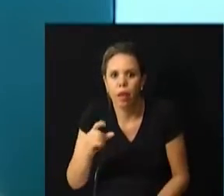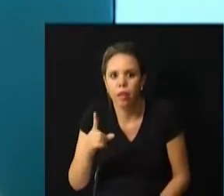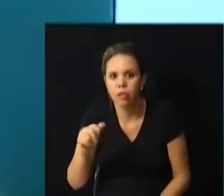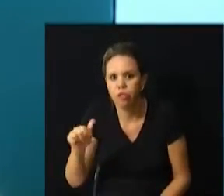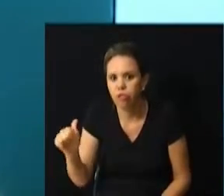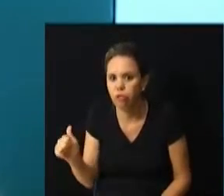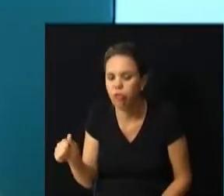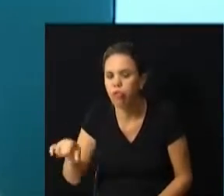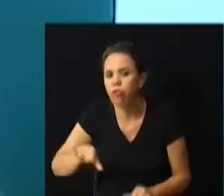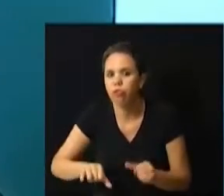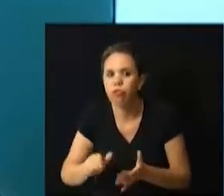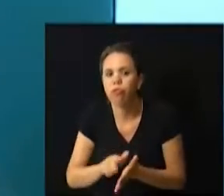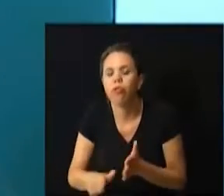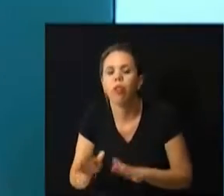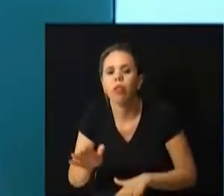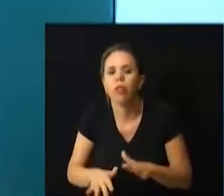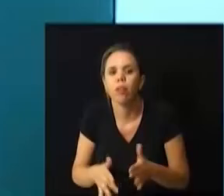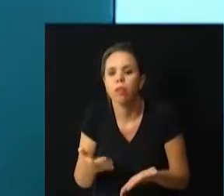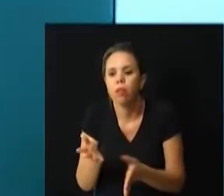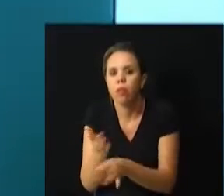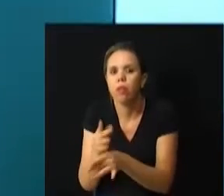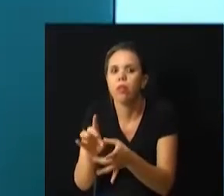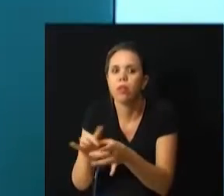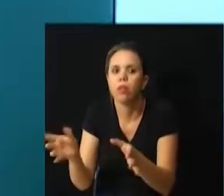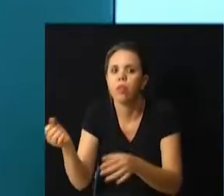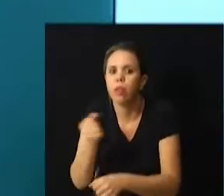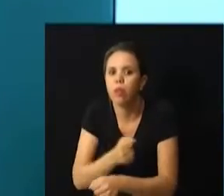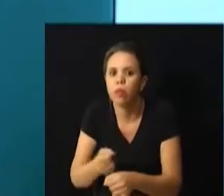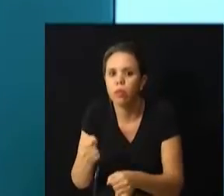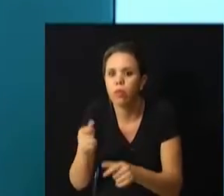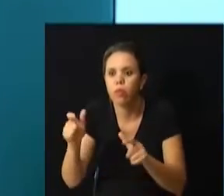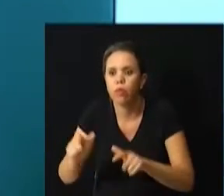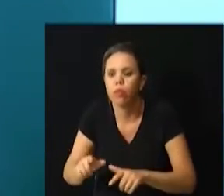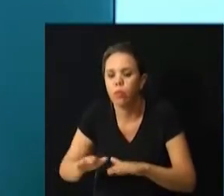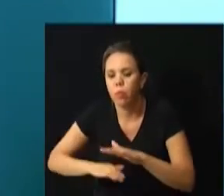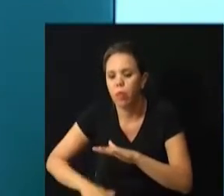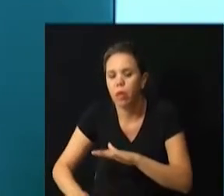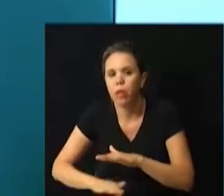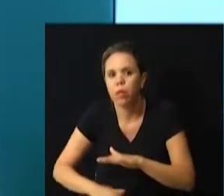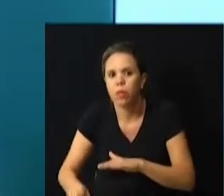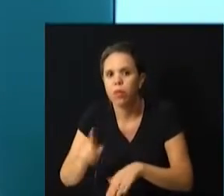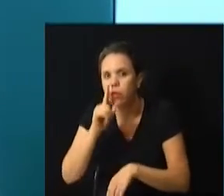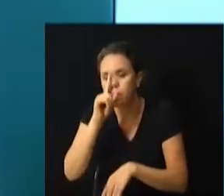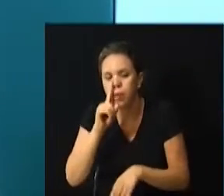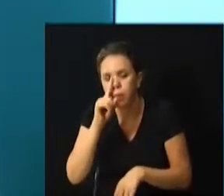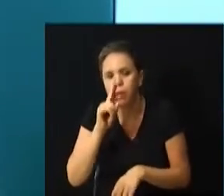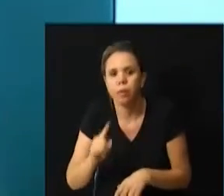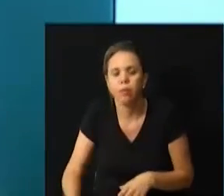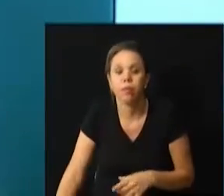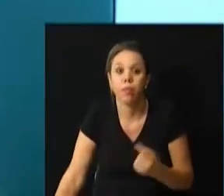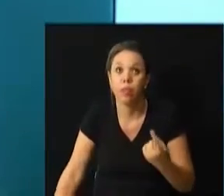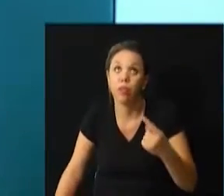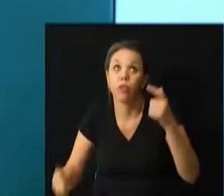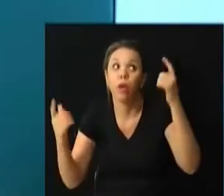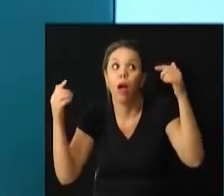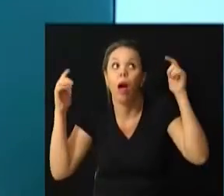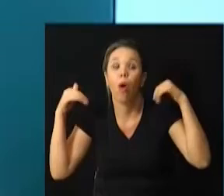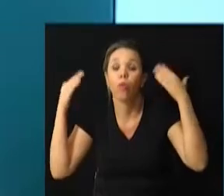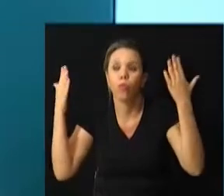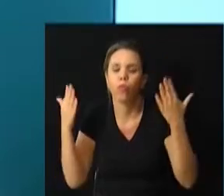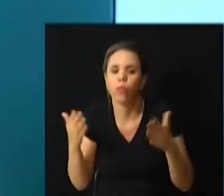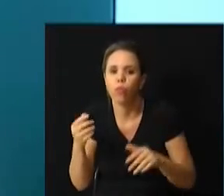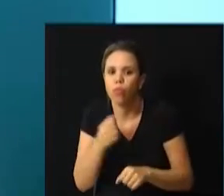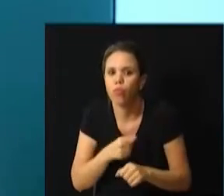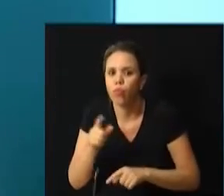Tem mãe que inadvertidamente deixa na cozinha, nos lugares mais baixos. Tem que deixar nos lugares mais altos,